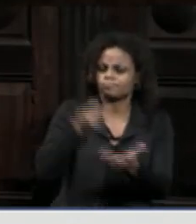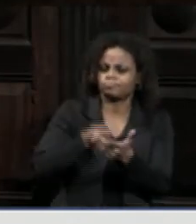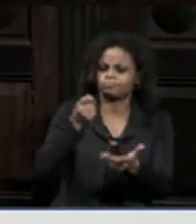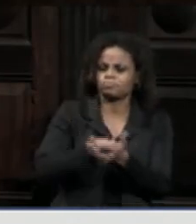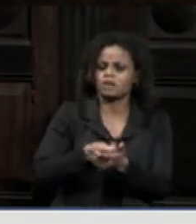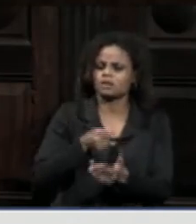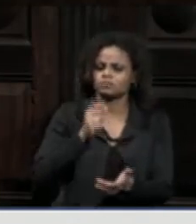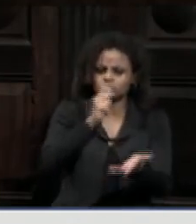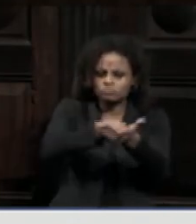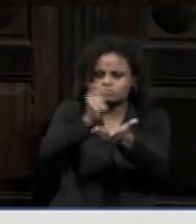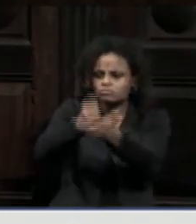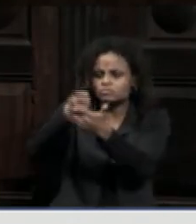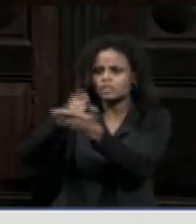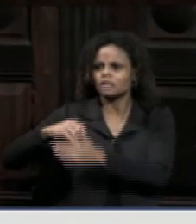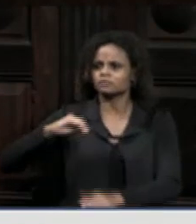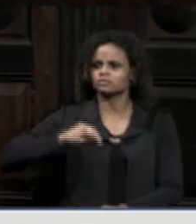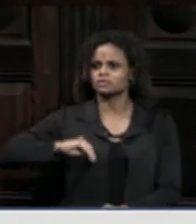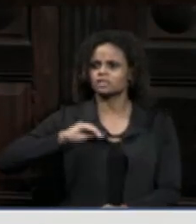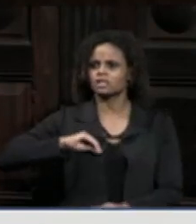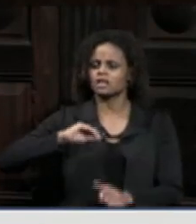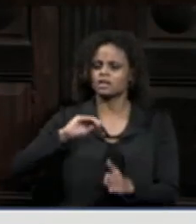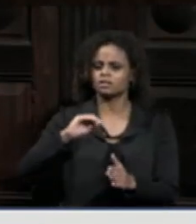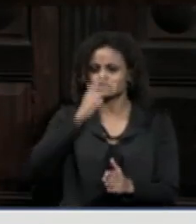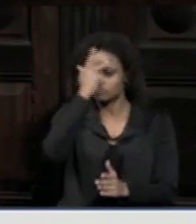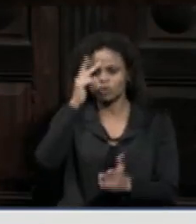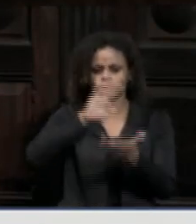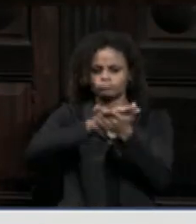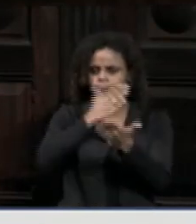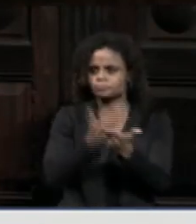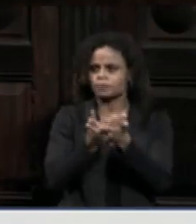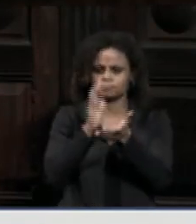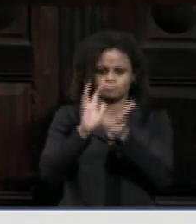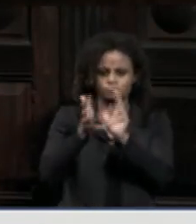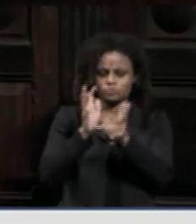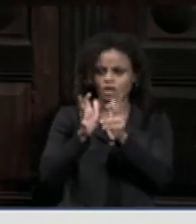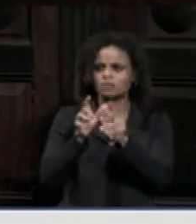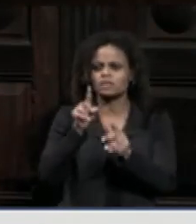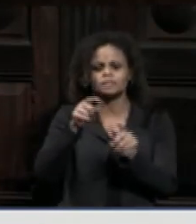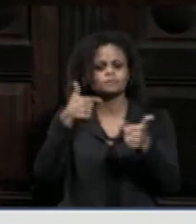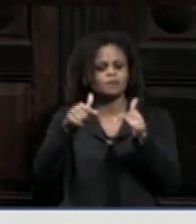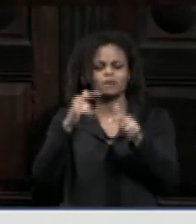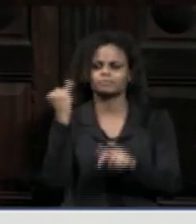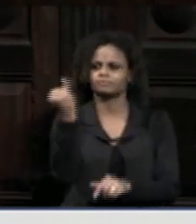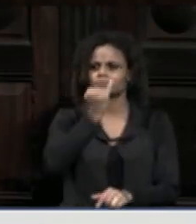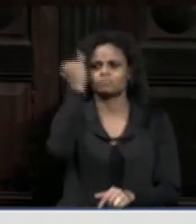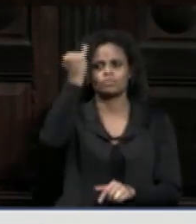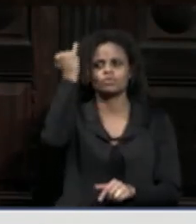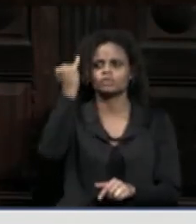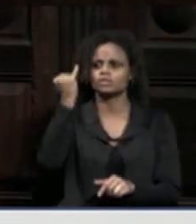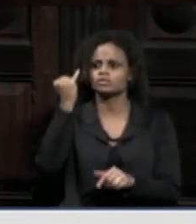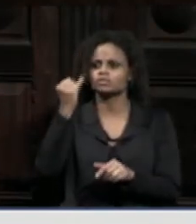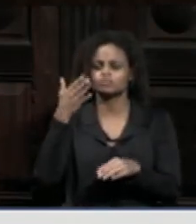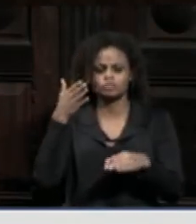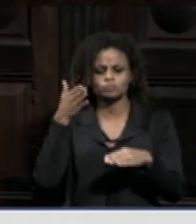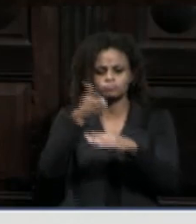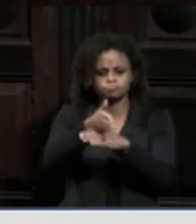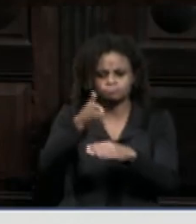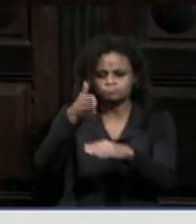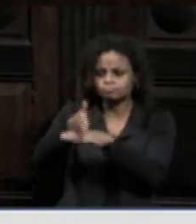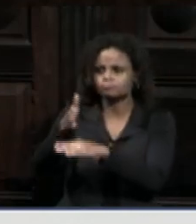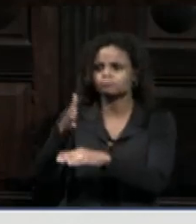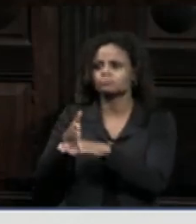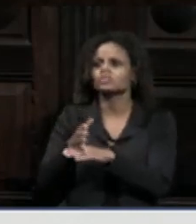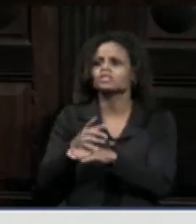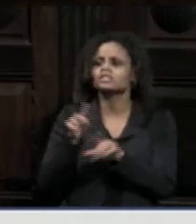pagamento dos intérpretes de Libras que fazem esse trabalho indispensável de inclusão, de garantia do